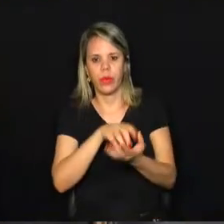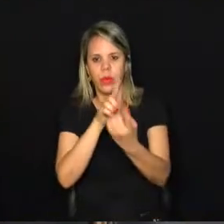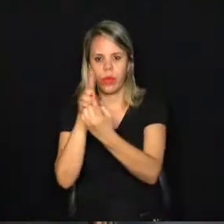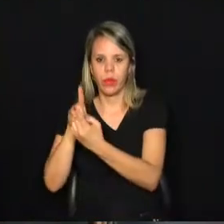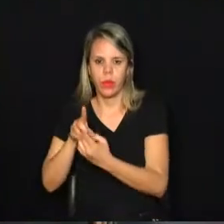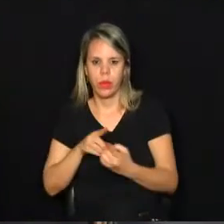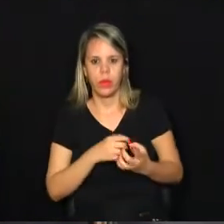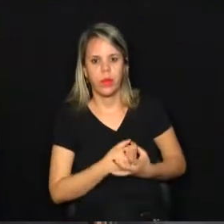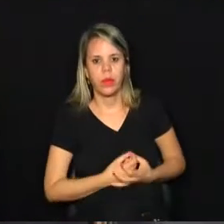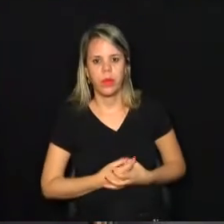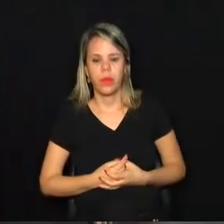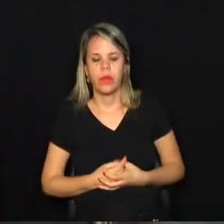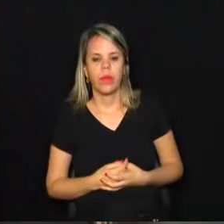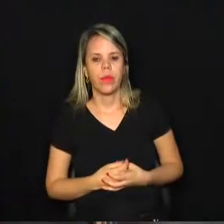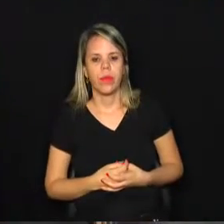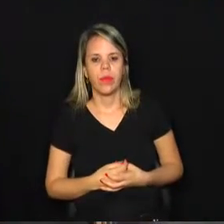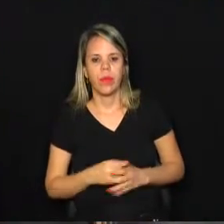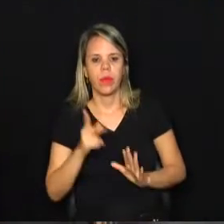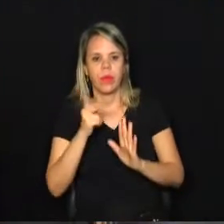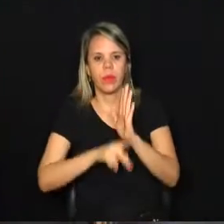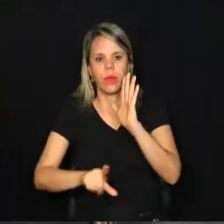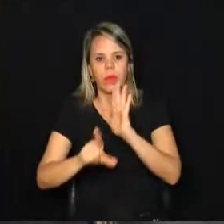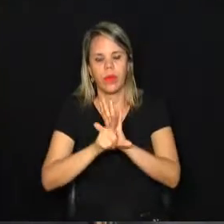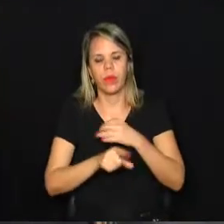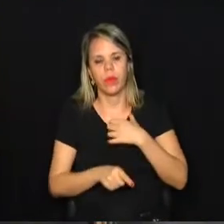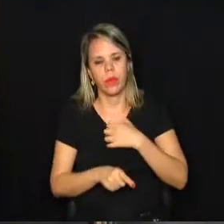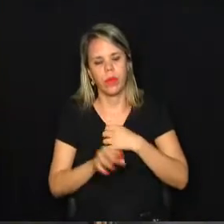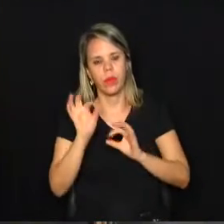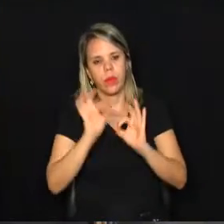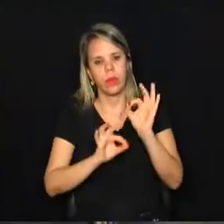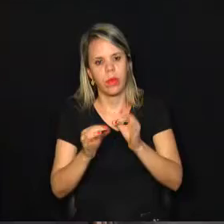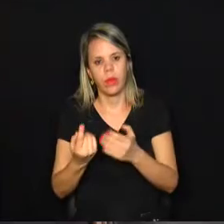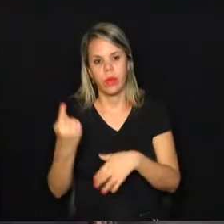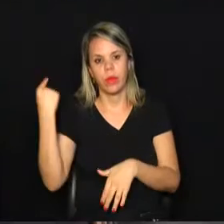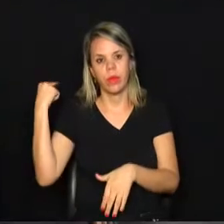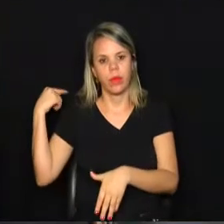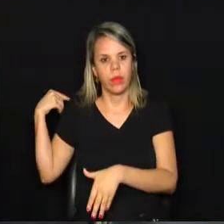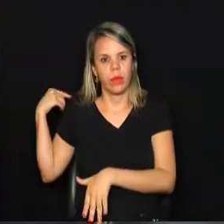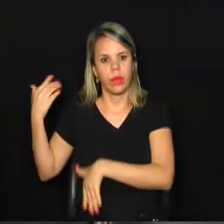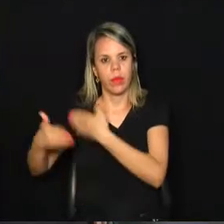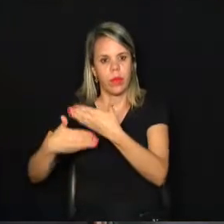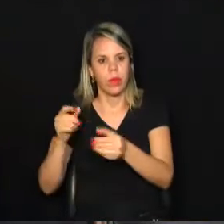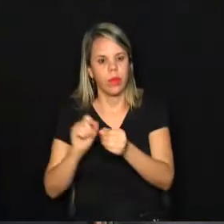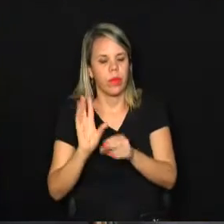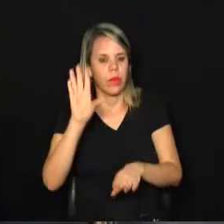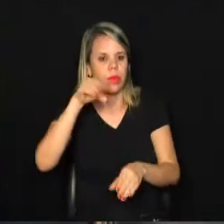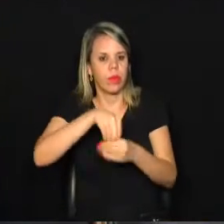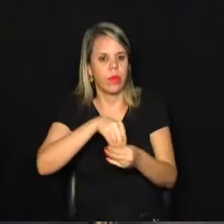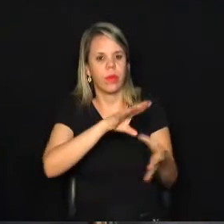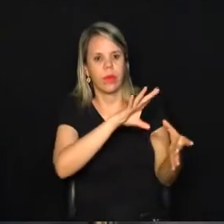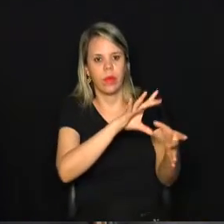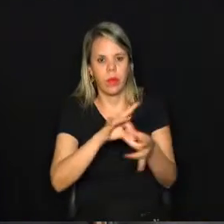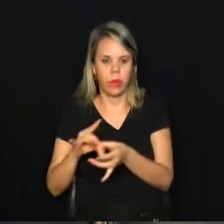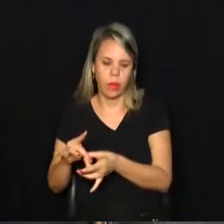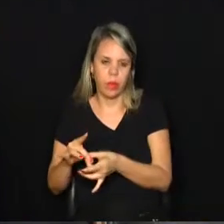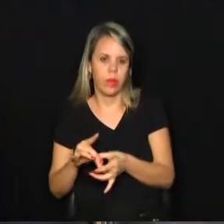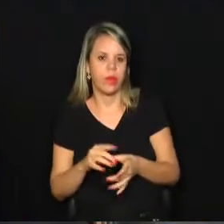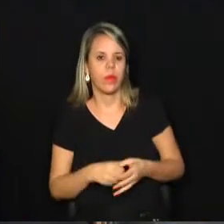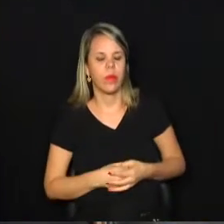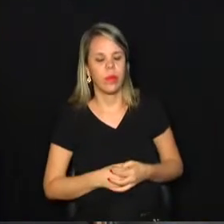atendimento. O projeto de lei que foi elaborado à época foi feito dentro desse contexto, desse